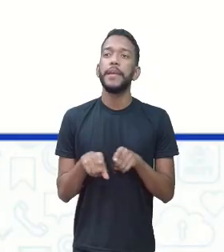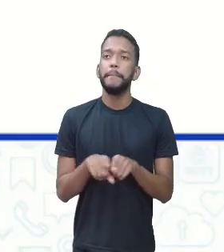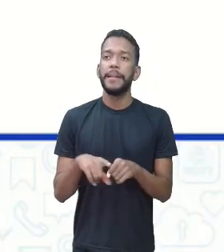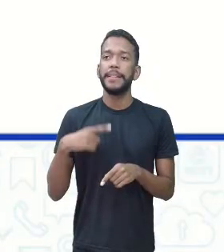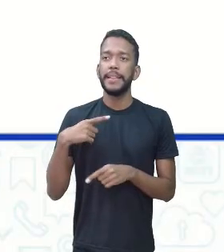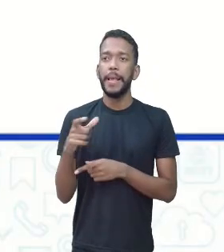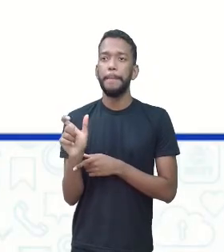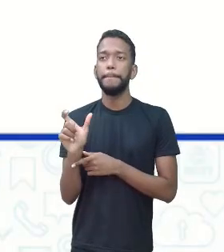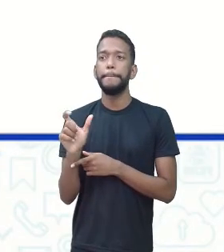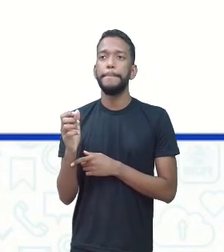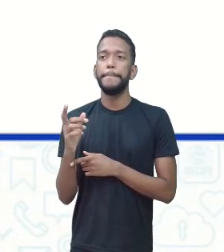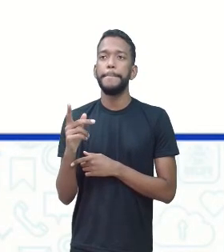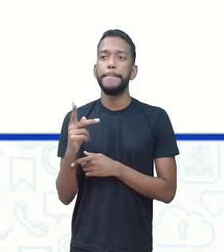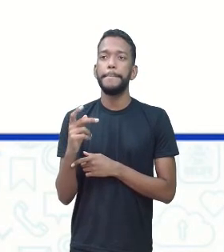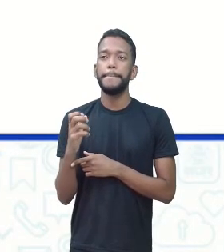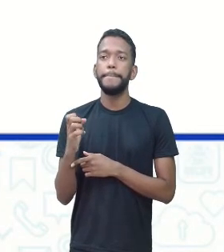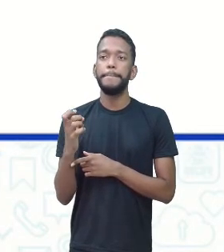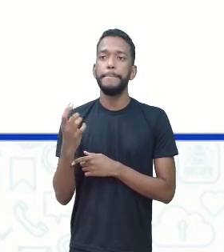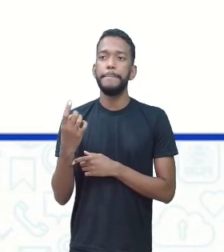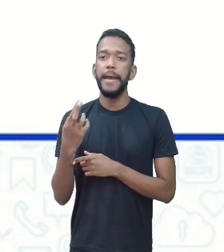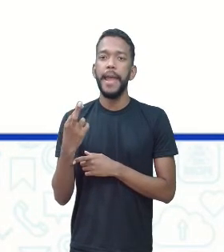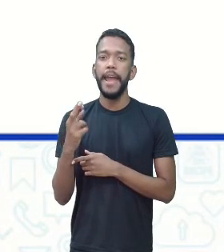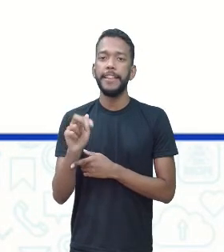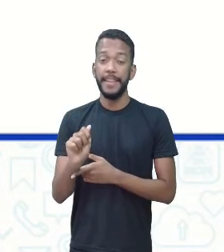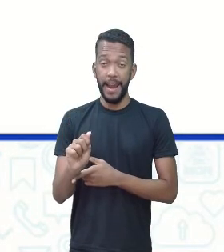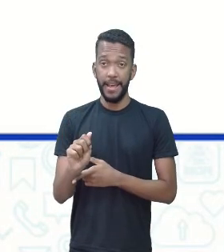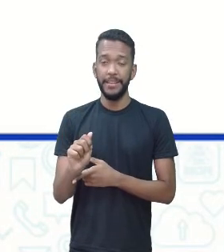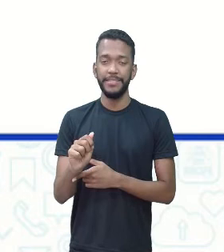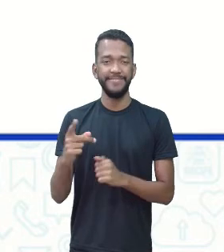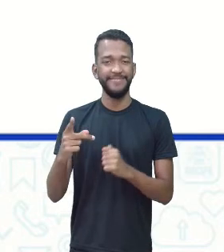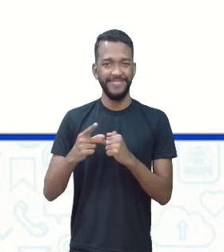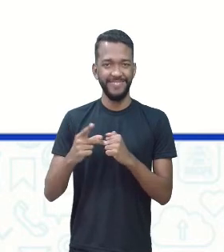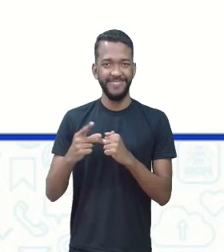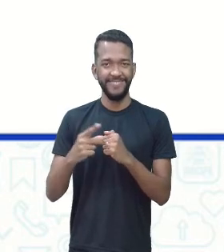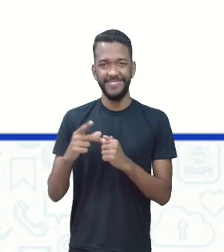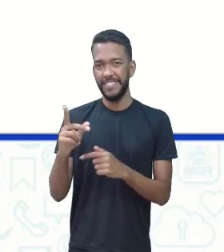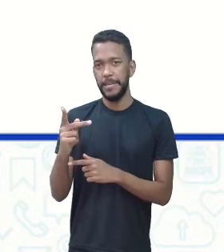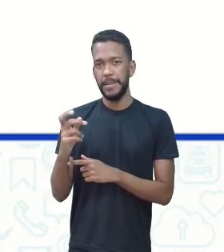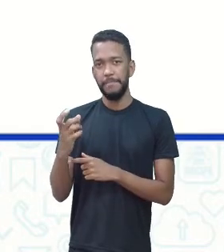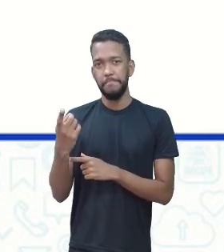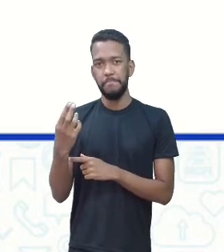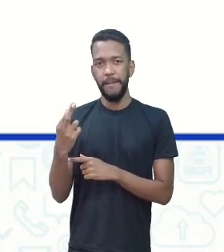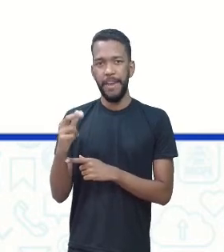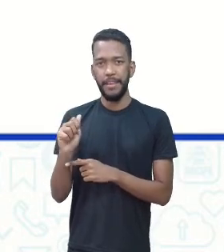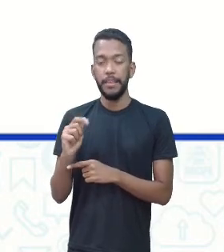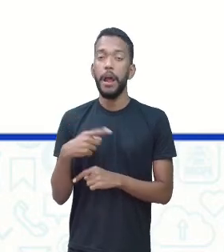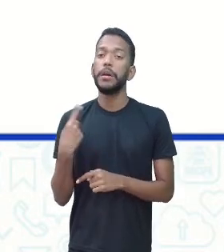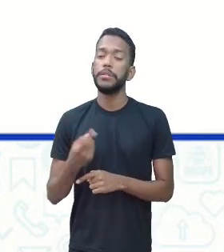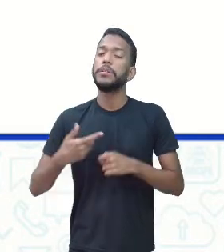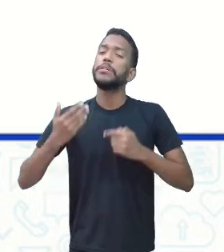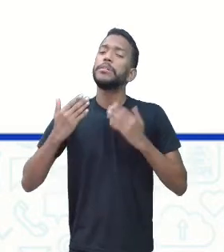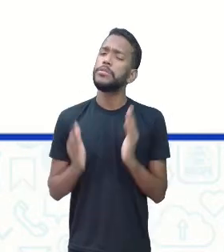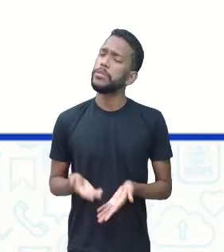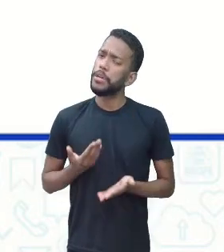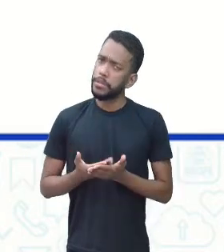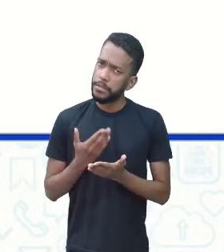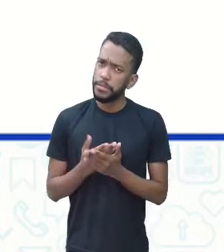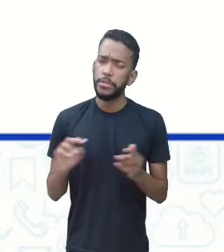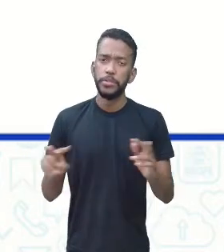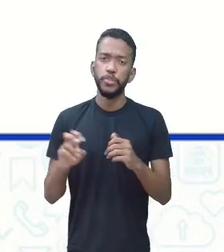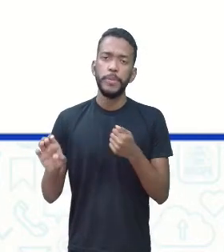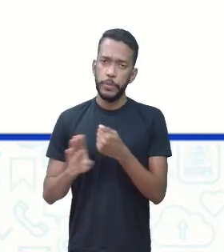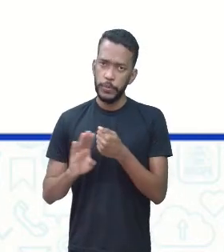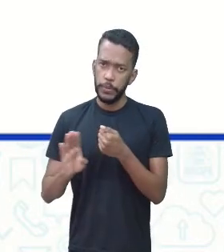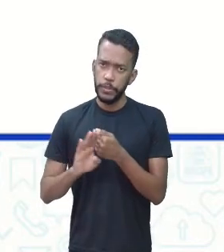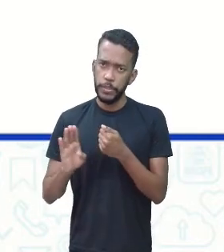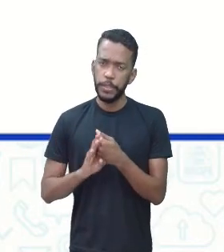pedra, que é uma palavra, não é? Quando estamos estudando lá os